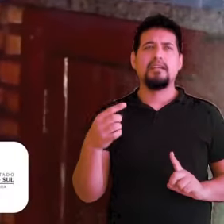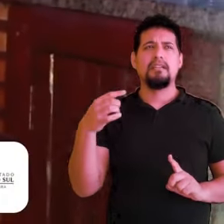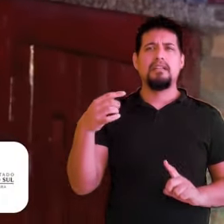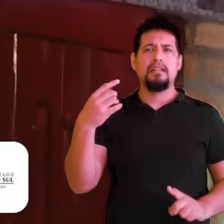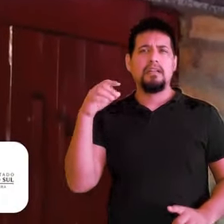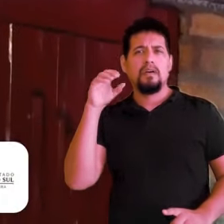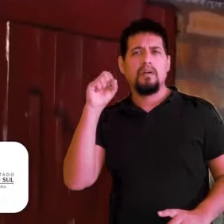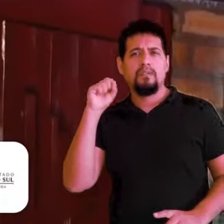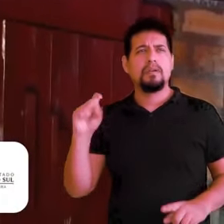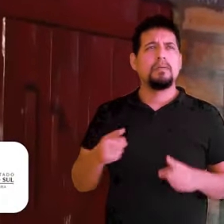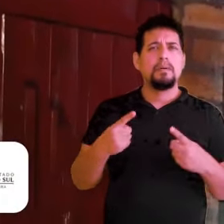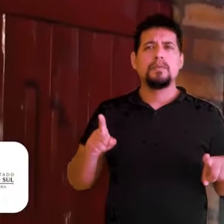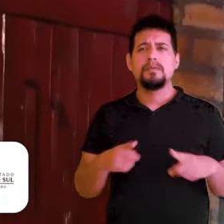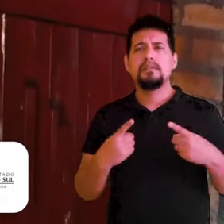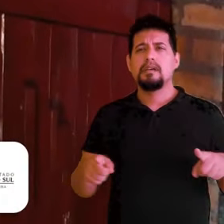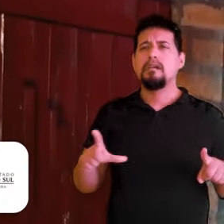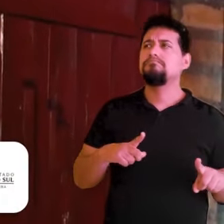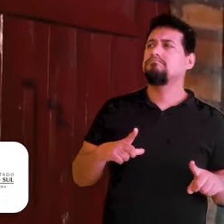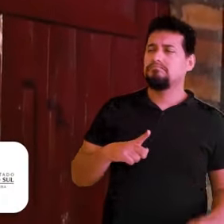ouvir no rádio esta